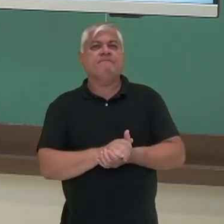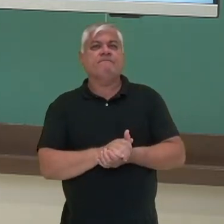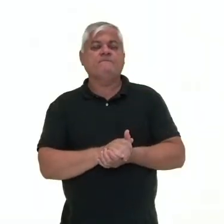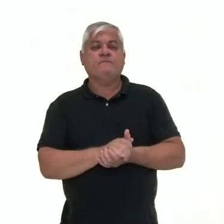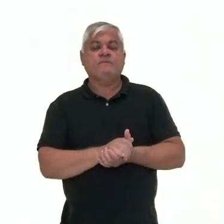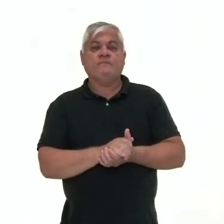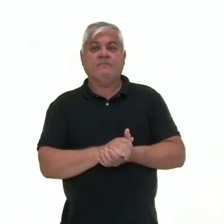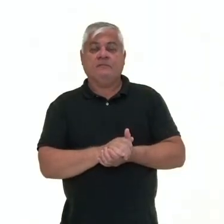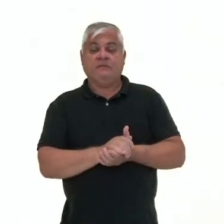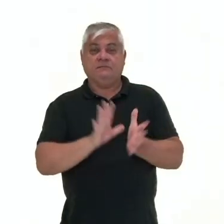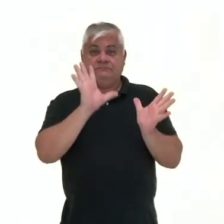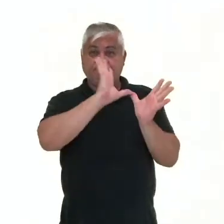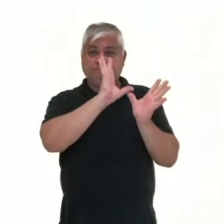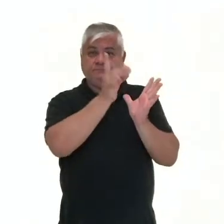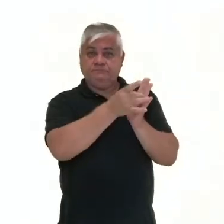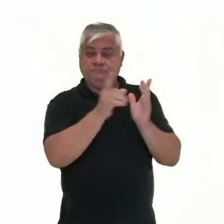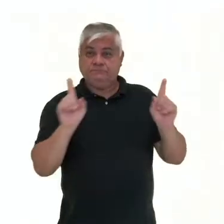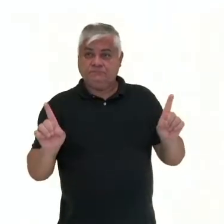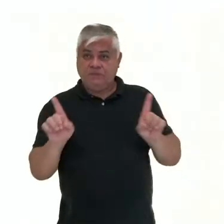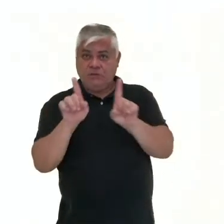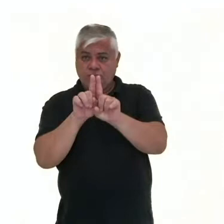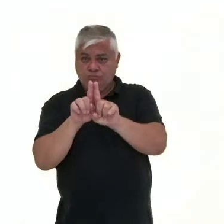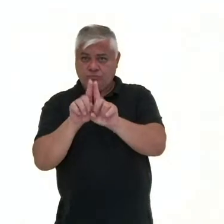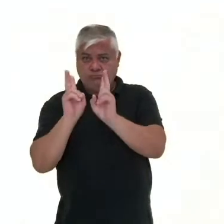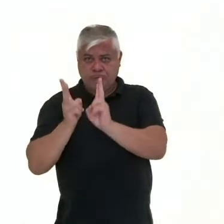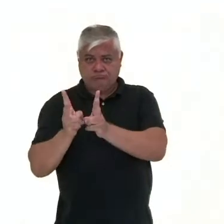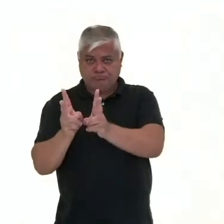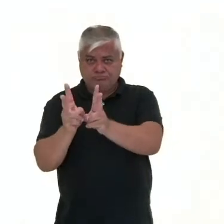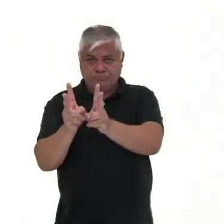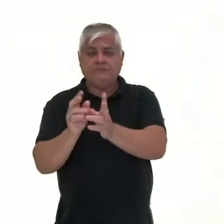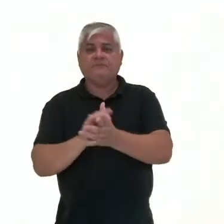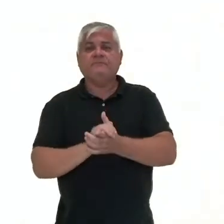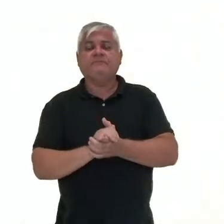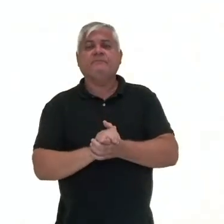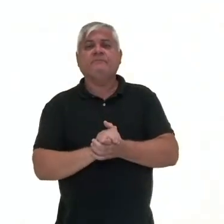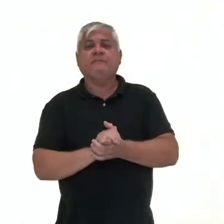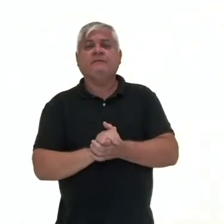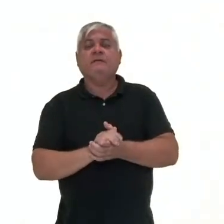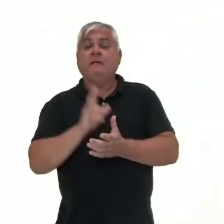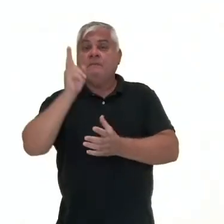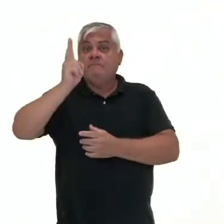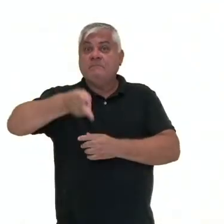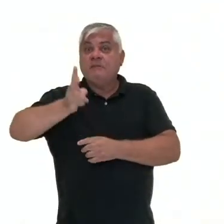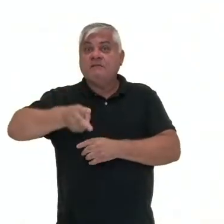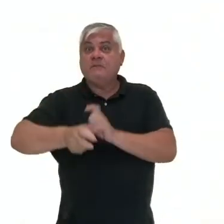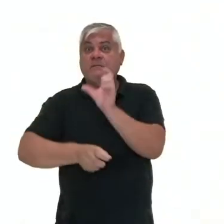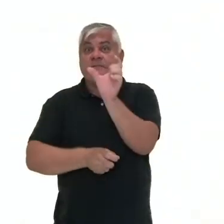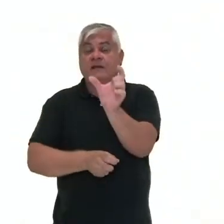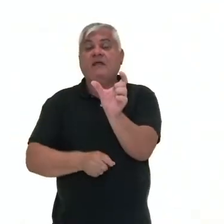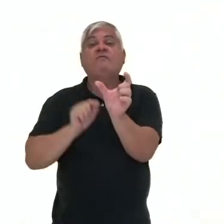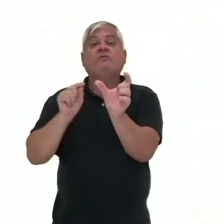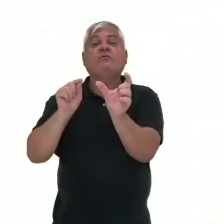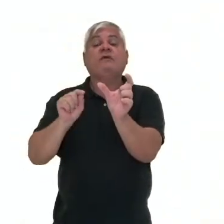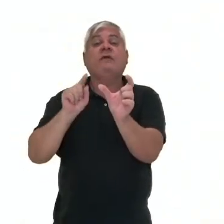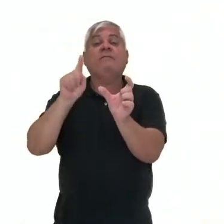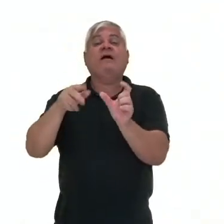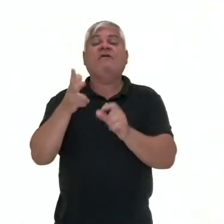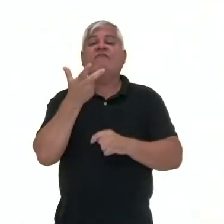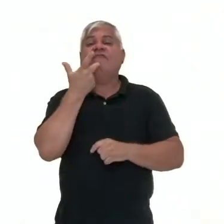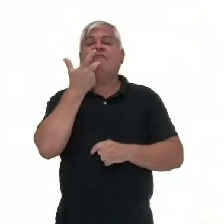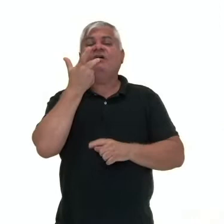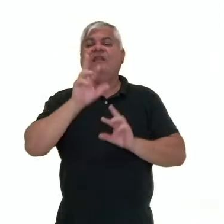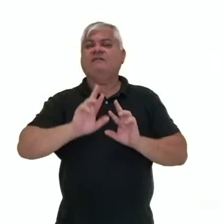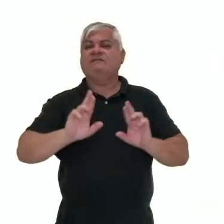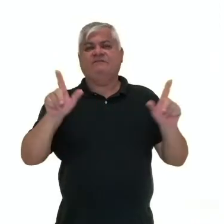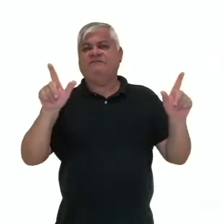Isso, olha lá. Quando duas vogais estão em sequência, tá? Em uma mesma palavra, mas são pronunciadas em